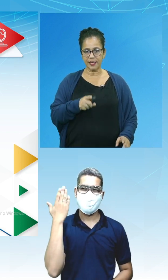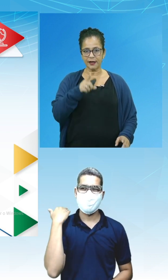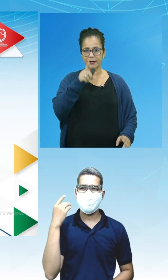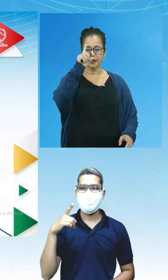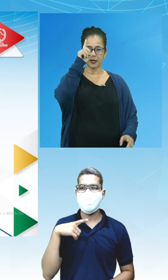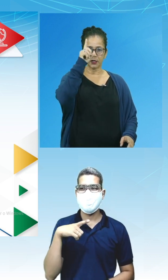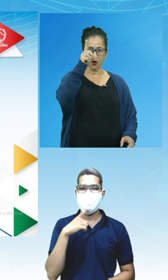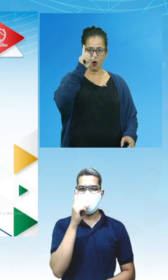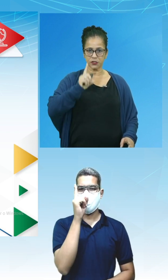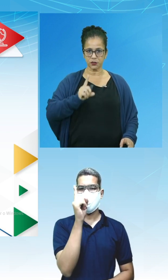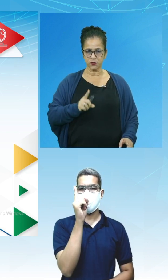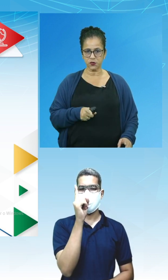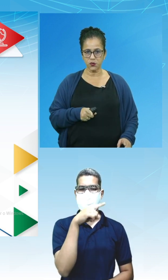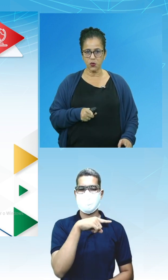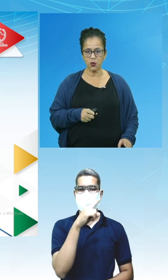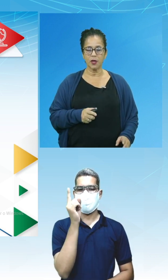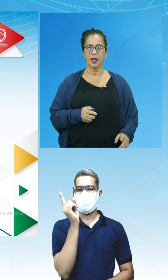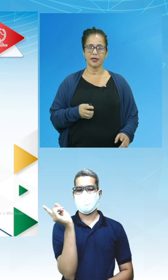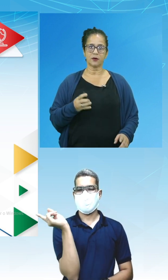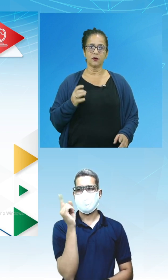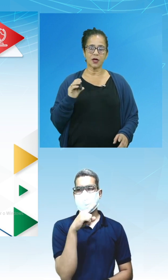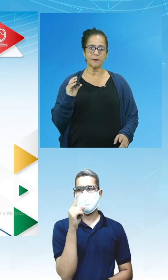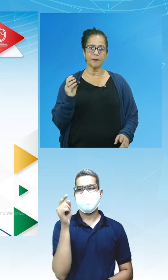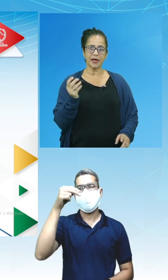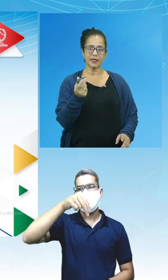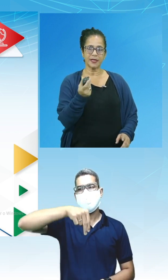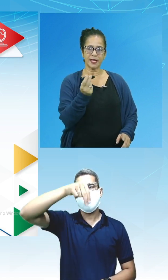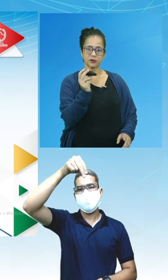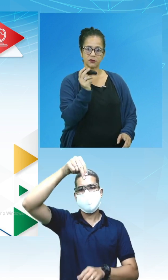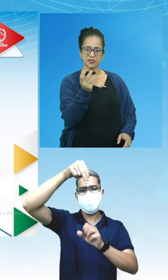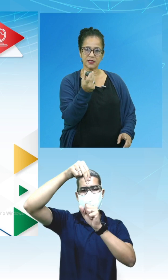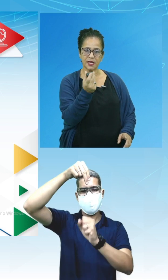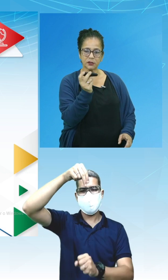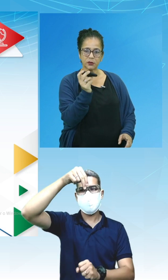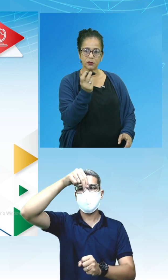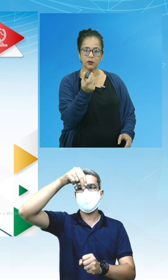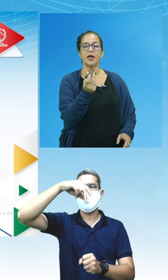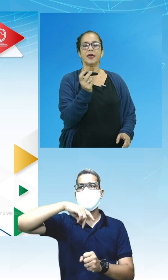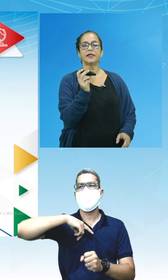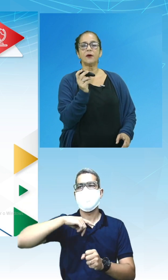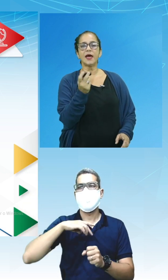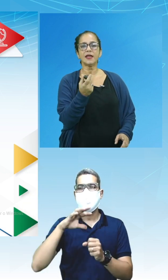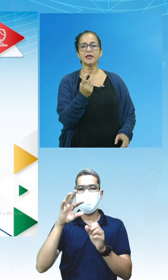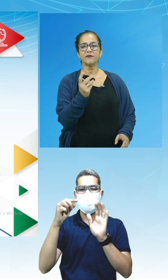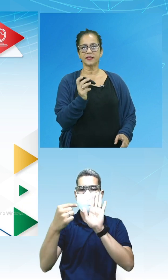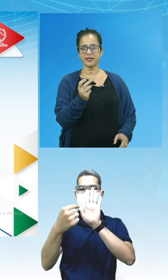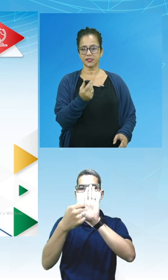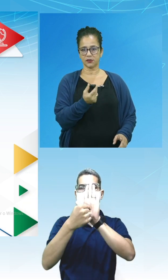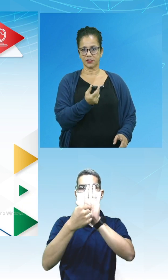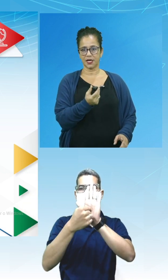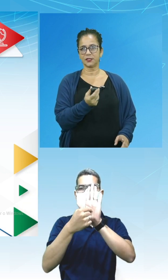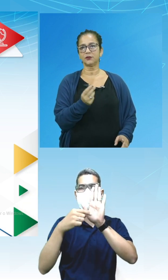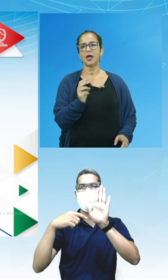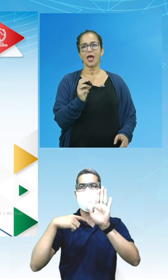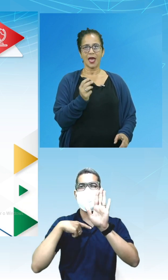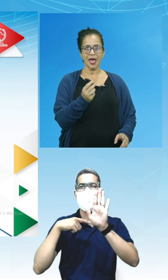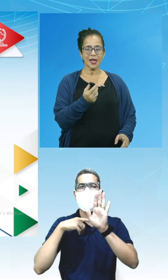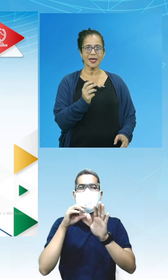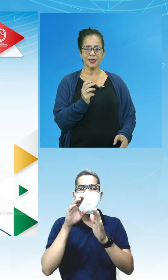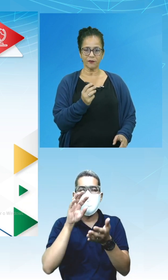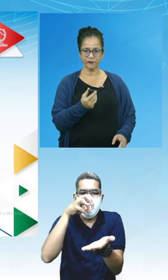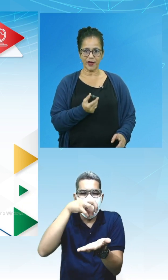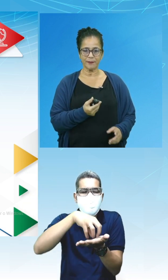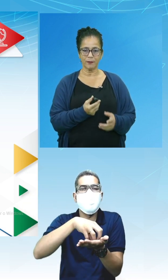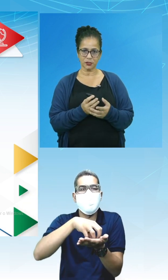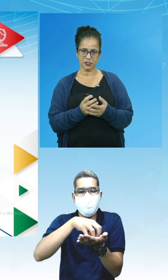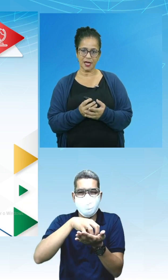agulha dela? Norte e sul, e com o campo magnético no centro. Então, ela que vai direcionando, ela é